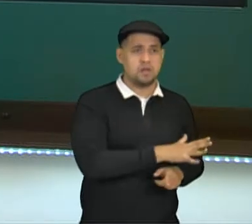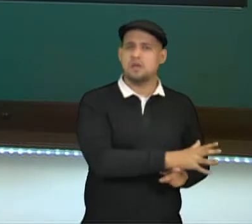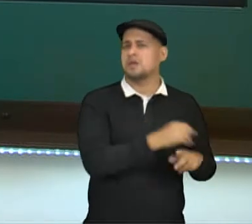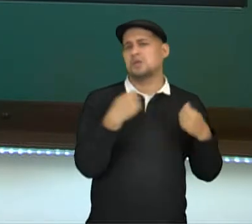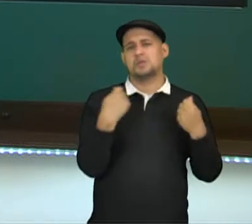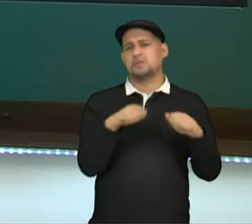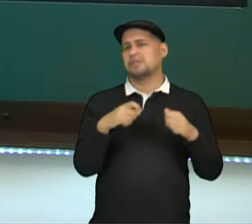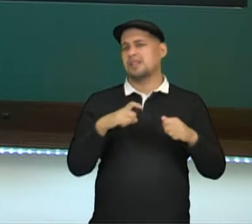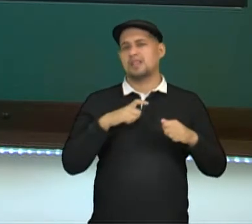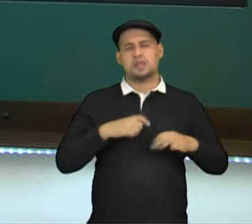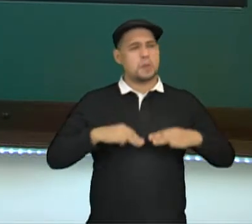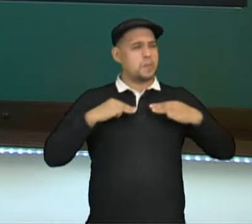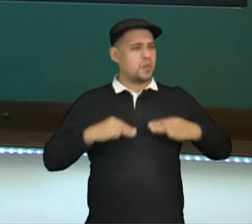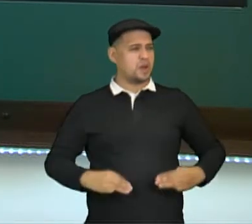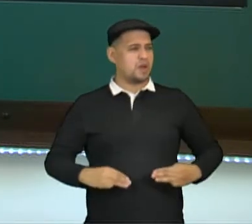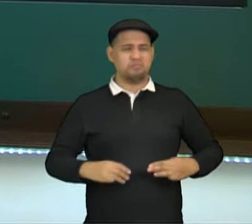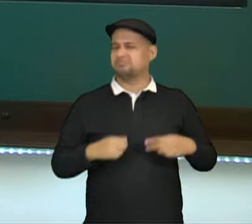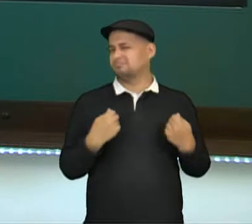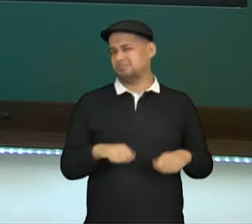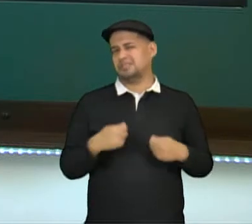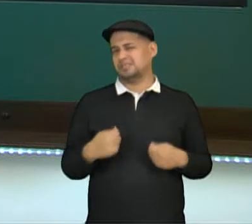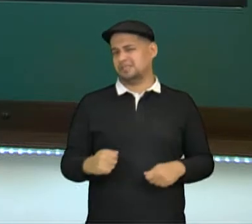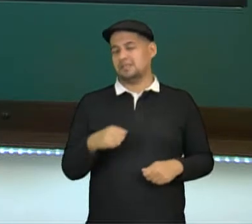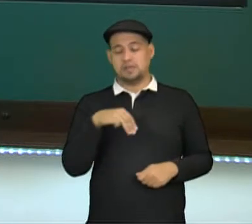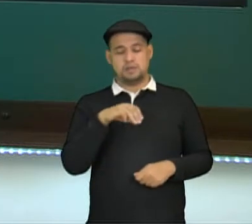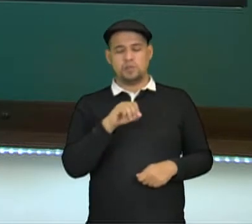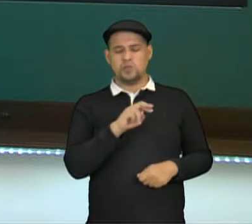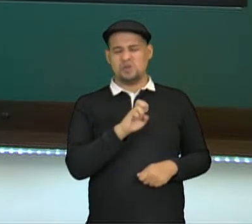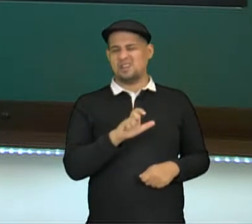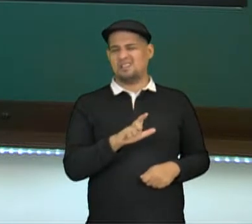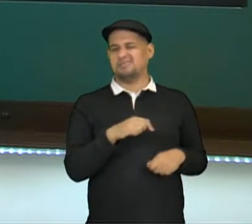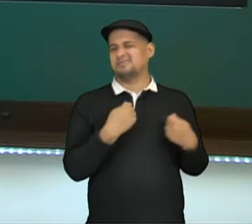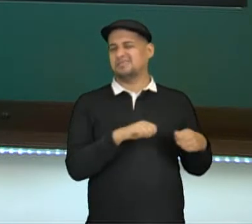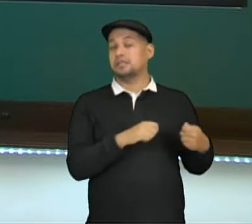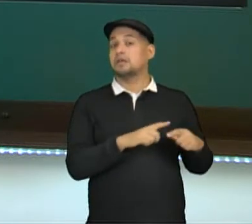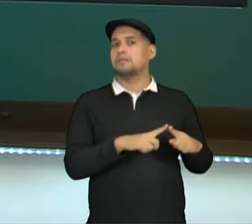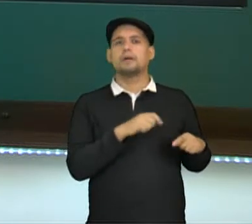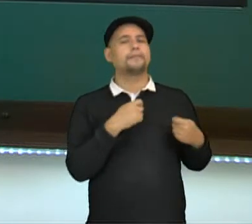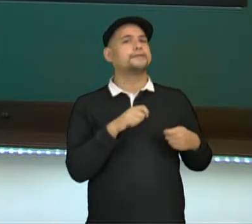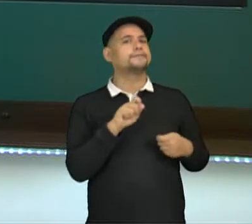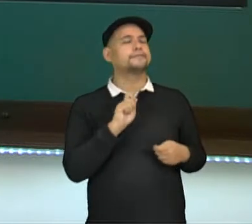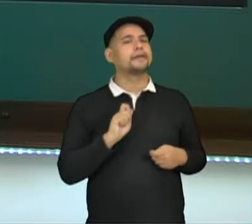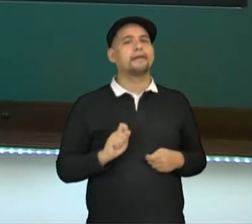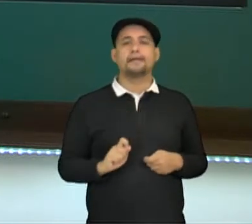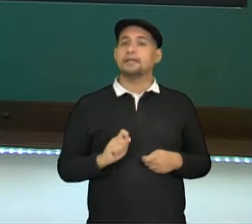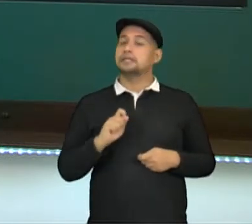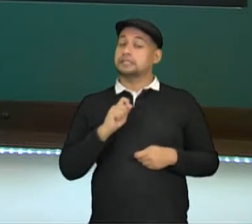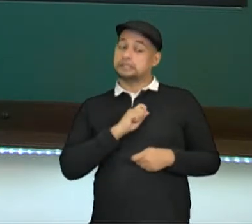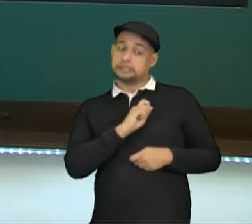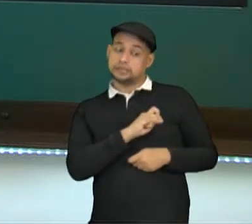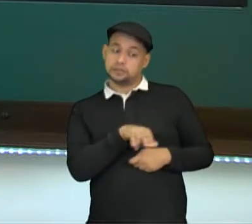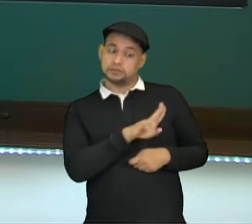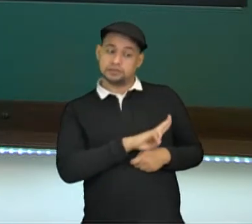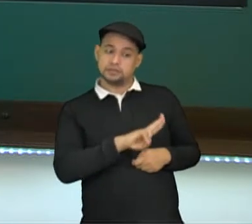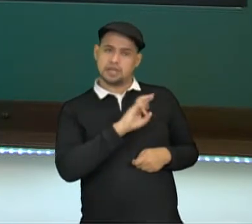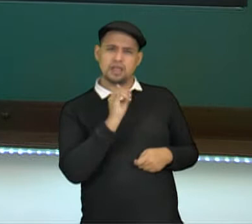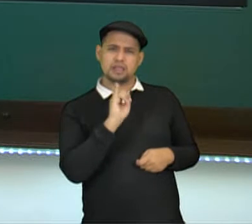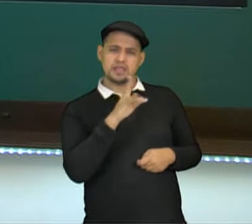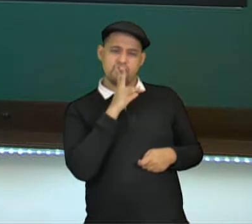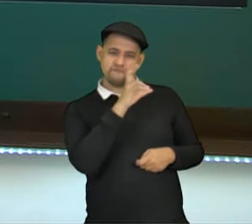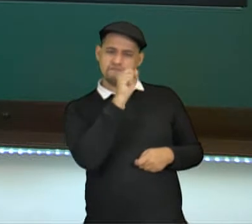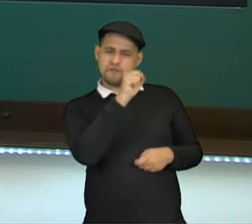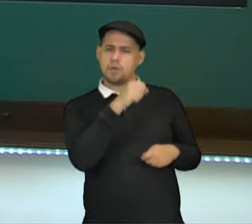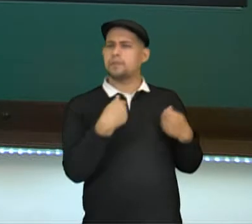precisa ter moralismo. Isso daí não te pertence, não vou pegar porque é roubar. Para eles não importa. Vou pegar sim, porque se eu pegar isso e deixar a Itália um país mais forte, então eu